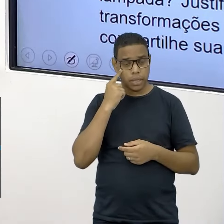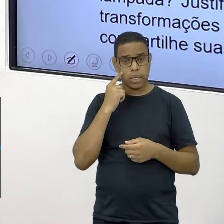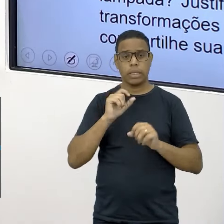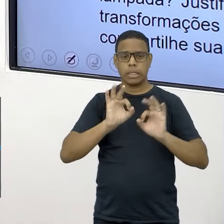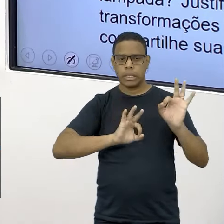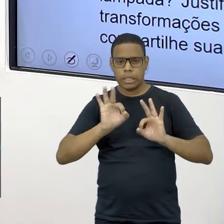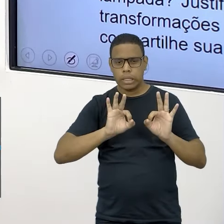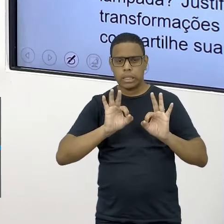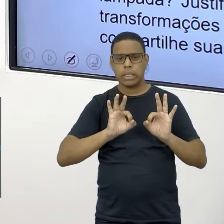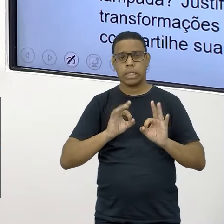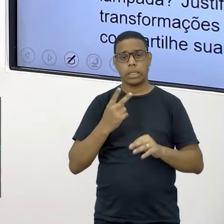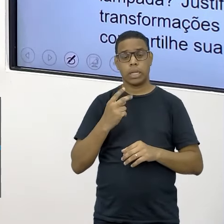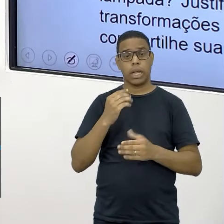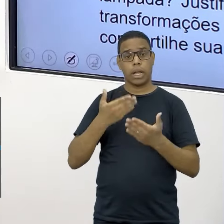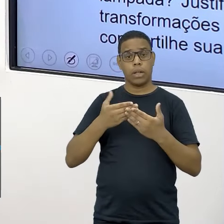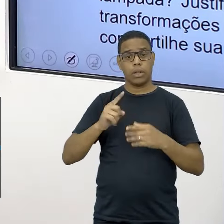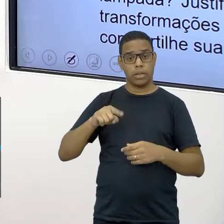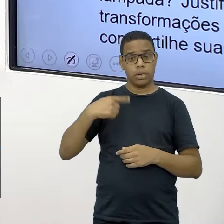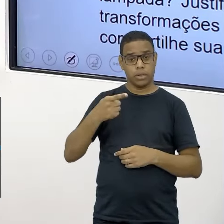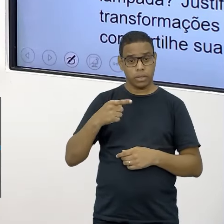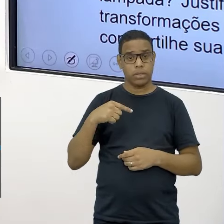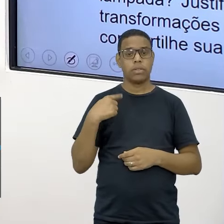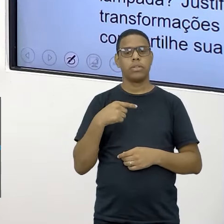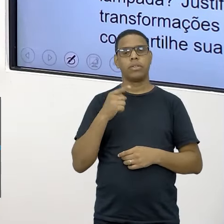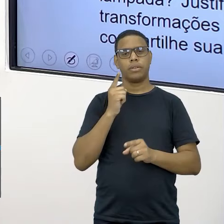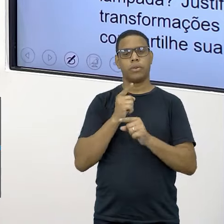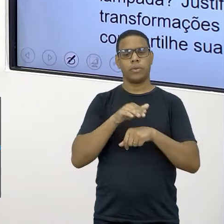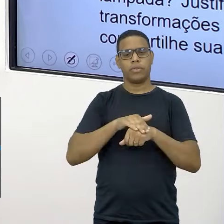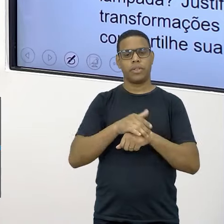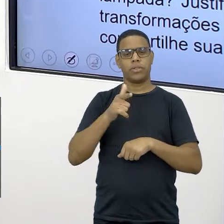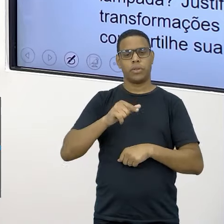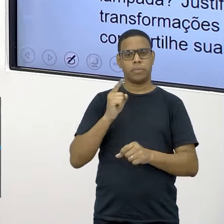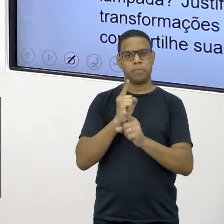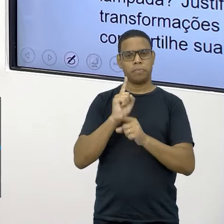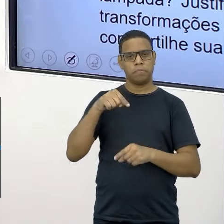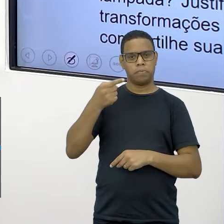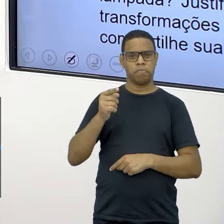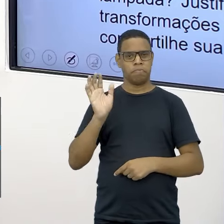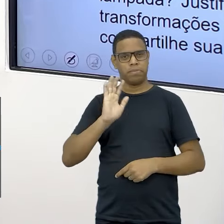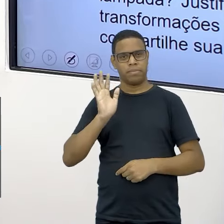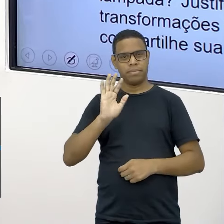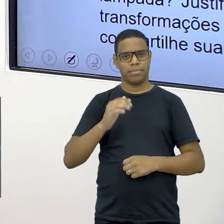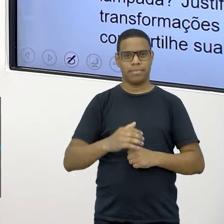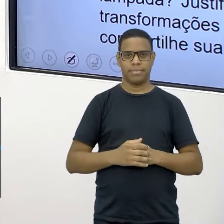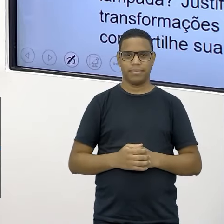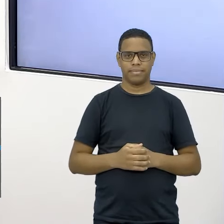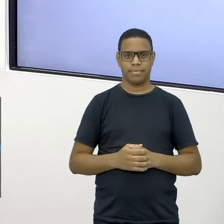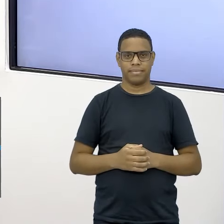Sistematização 2 na próxima aula. A gente volta nessa conversa. Até lá, galera. Valeu!